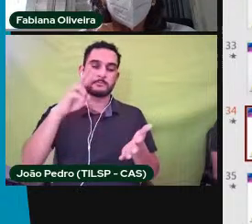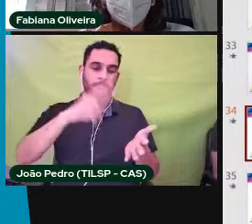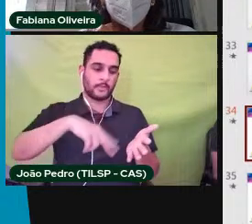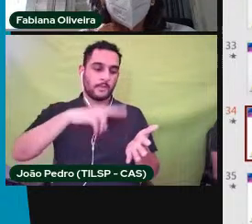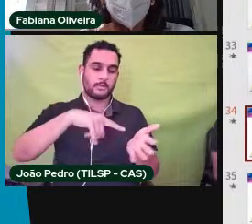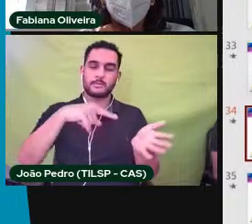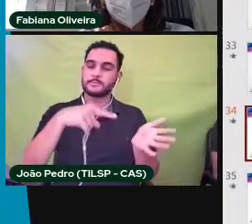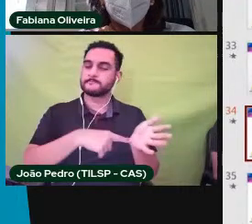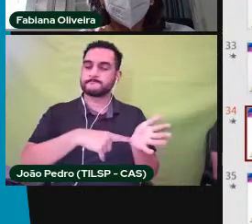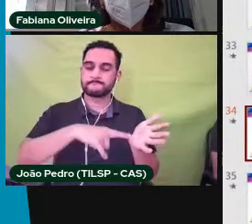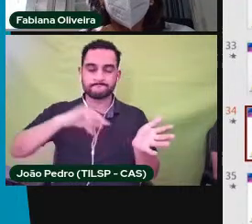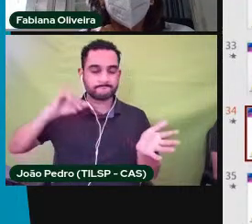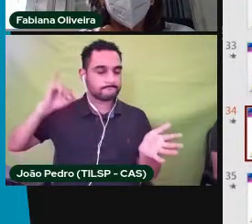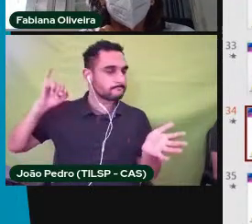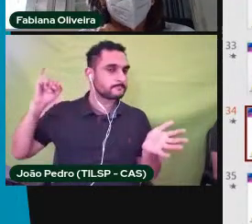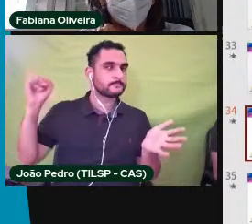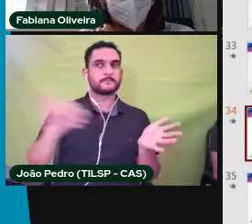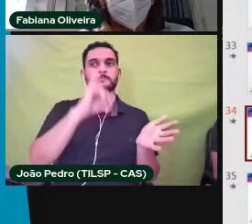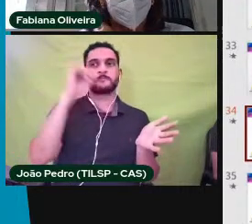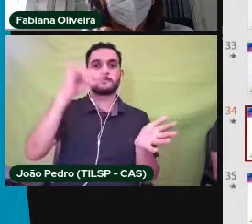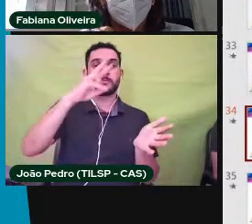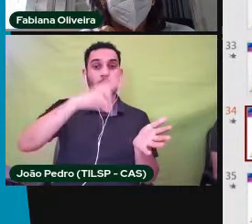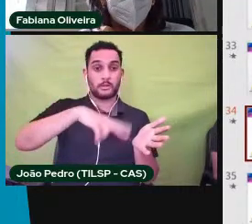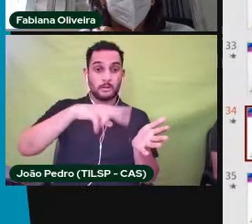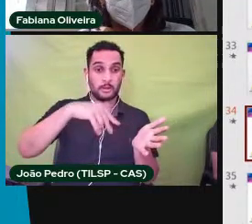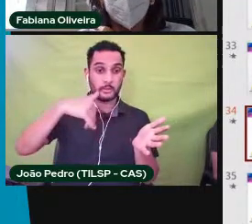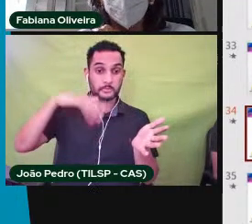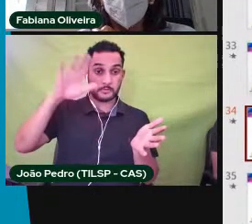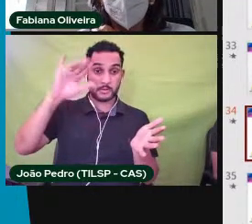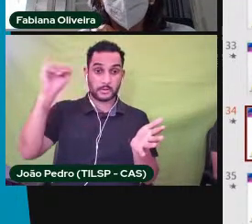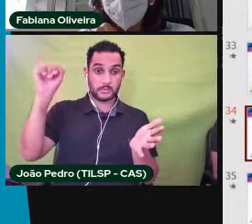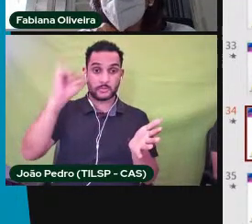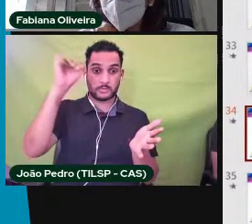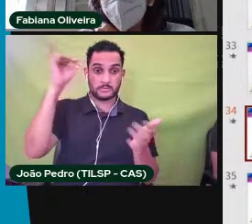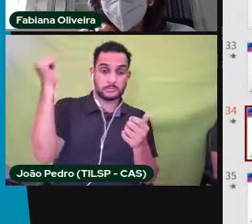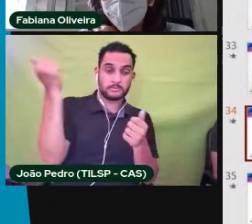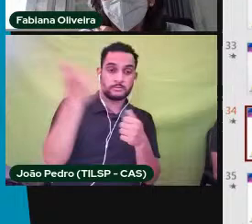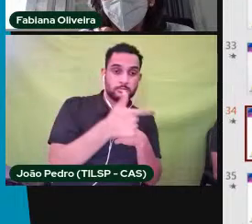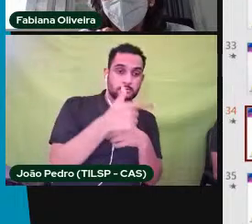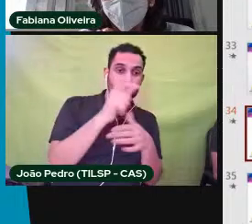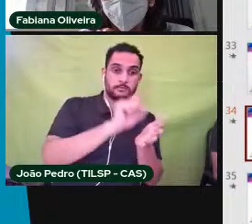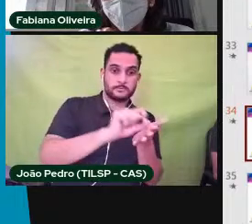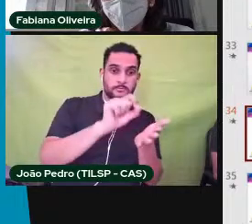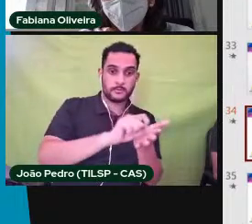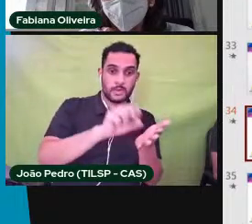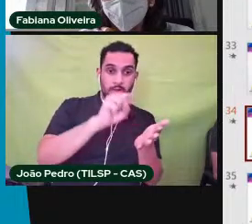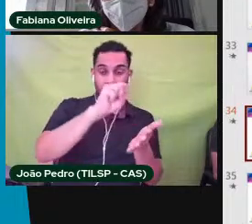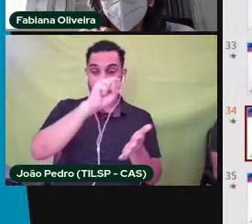Ler é muito mais importante do que escrever. Quem não lê, não escreve.